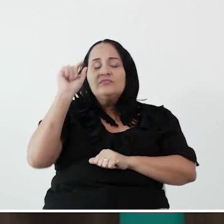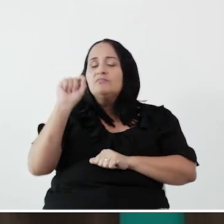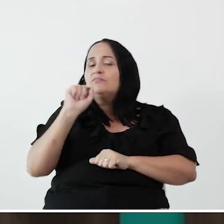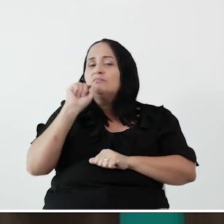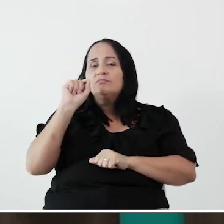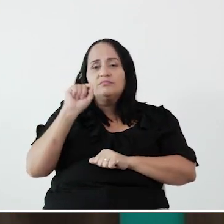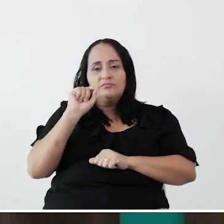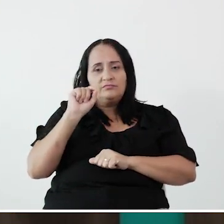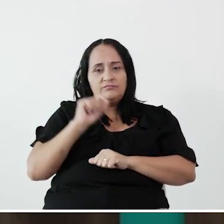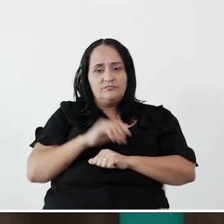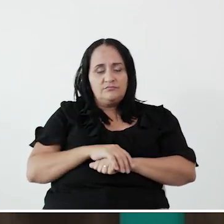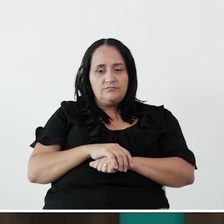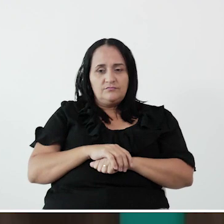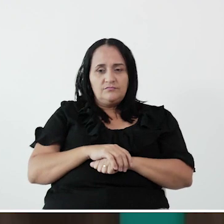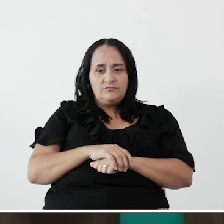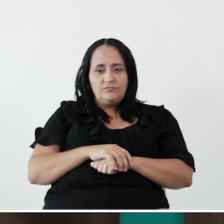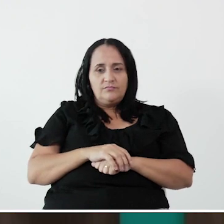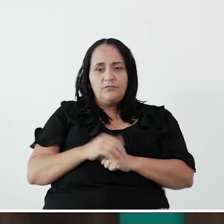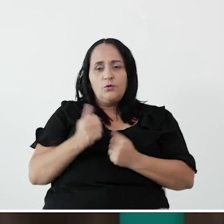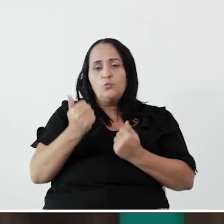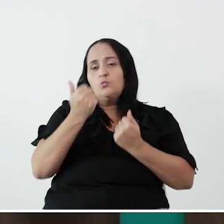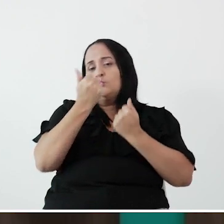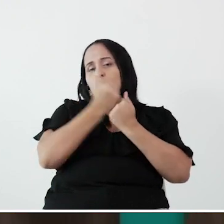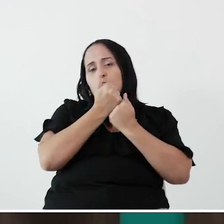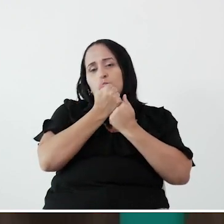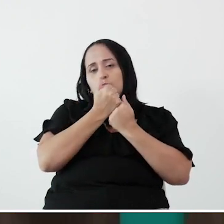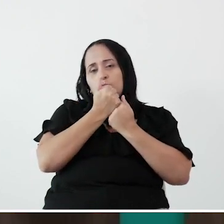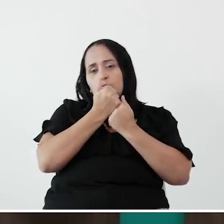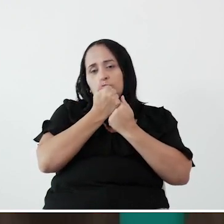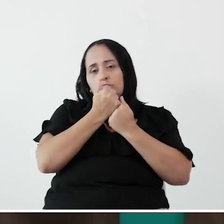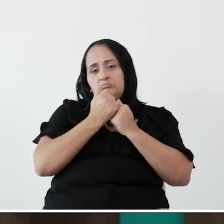aqui no lugar do antecessor,